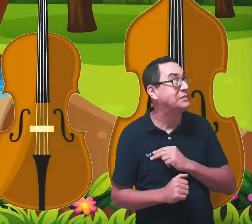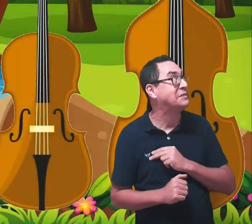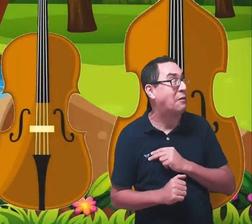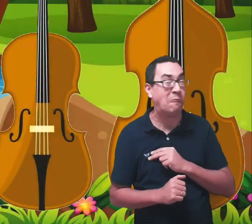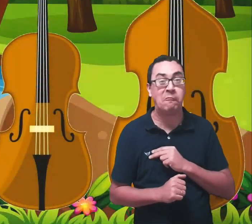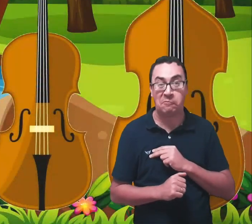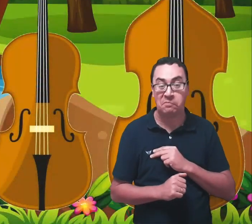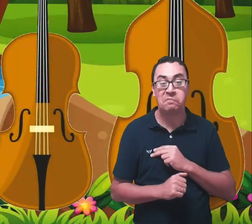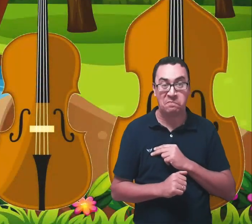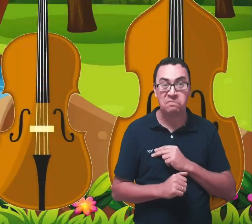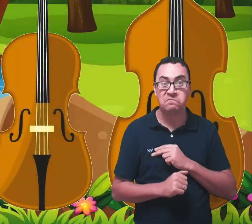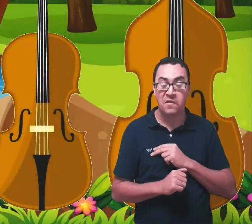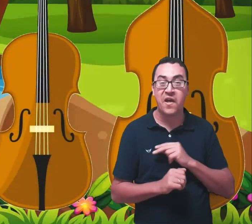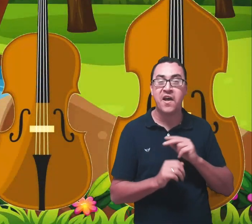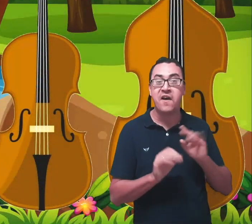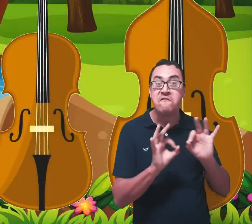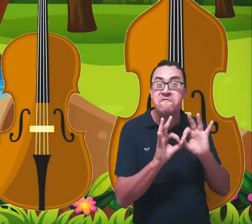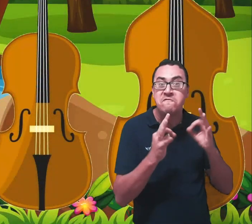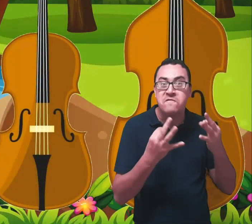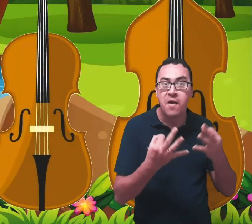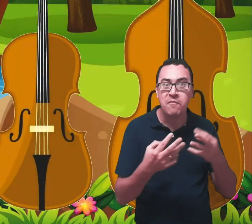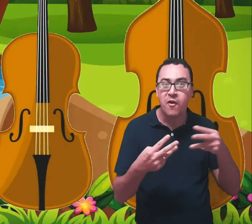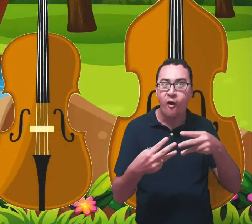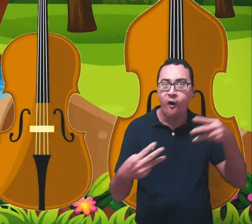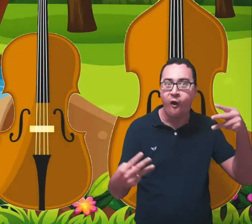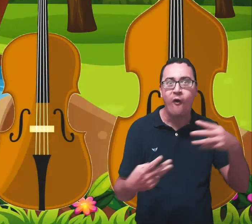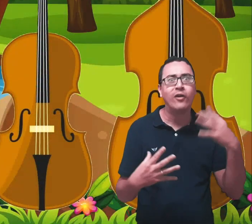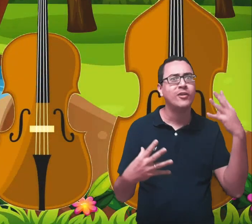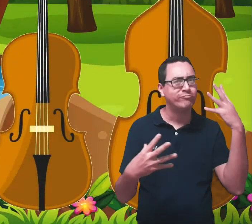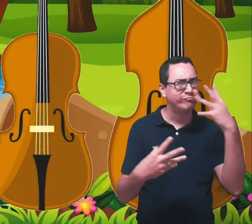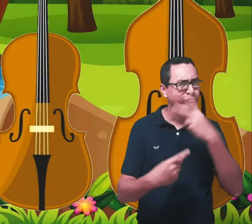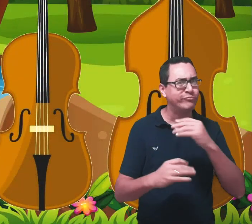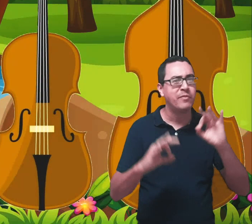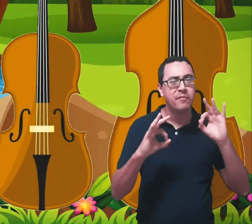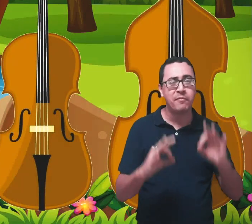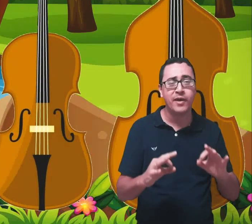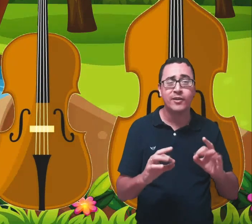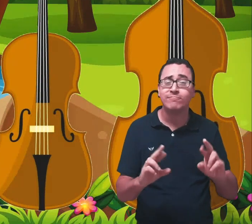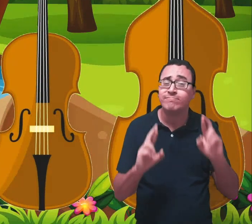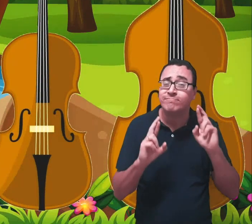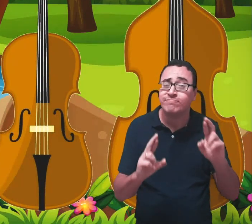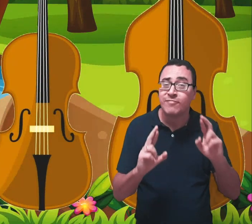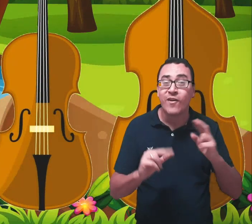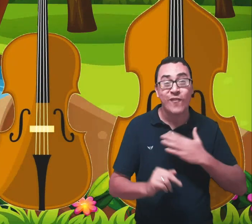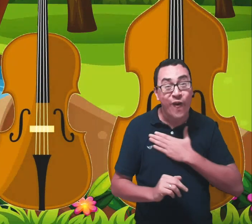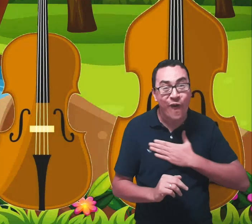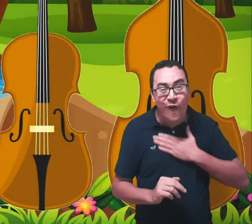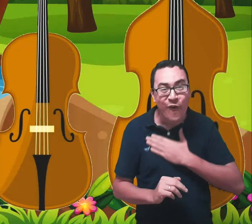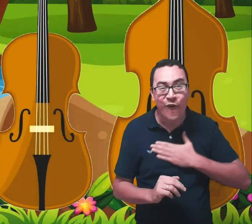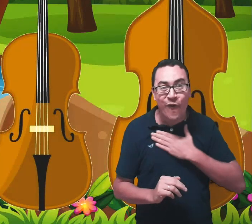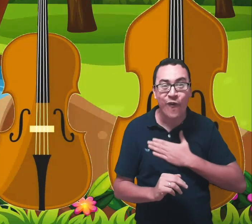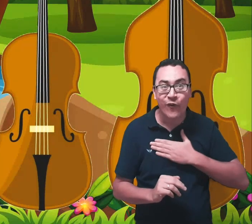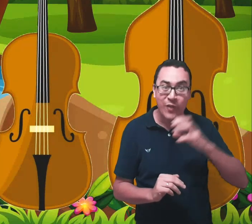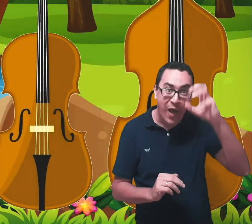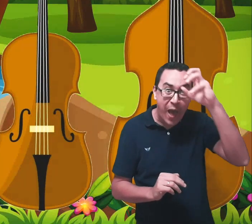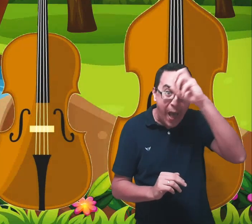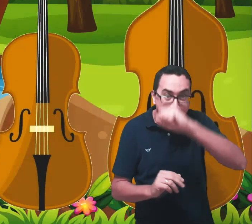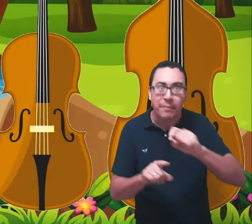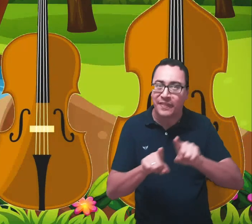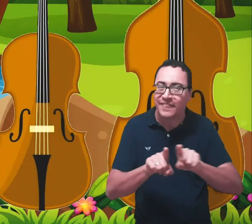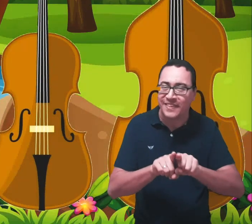Nossa, a família das cordas é realmente muito bonita. Espero que vocês tenham gostado e